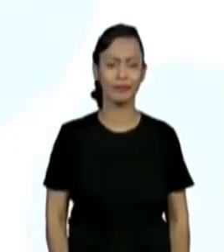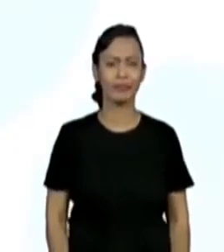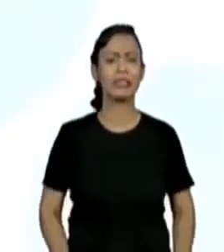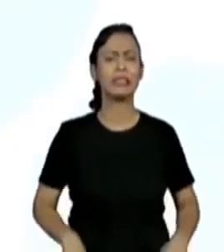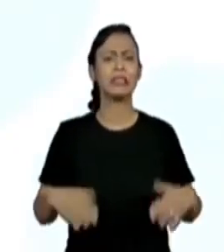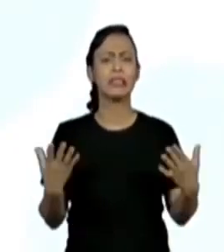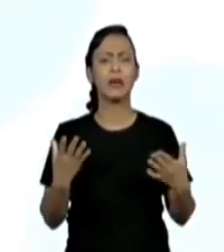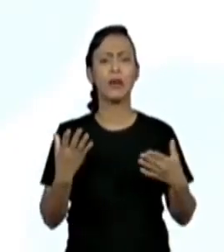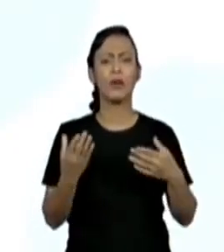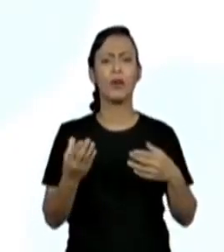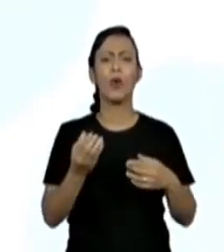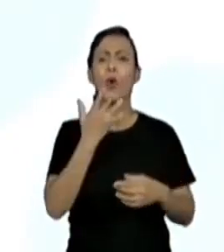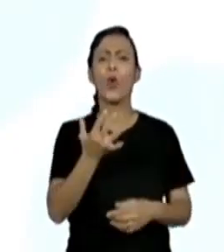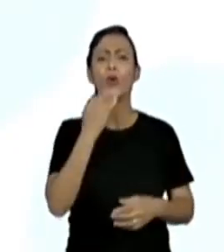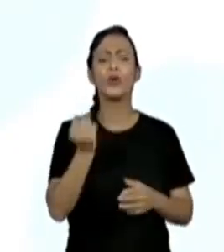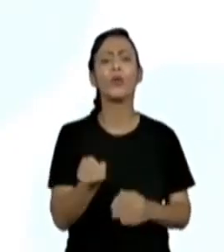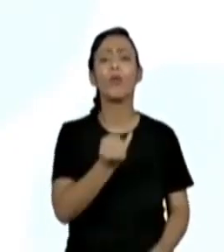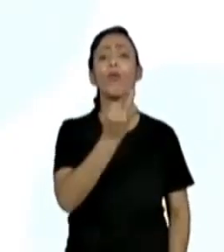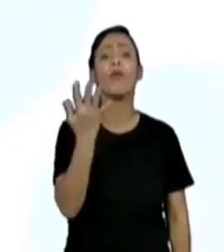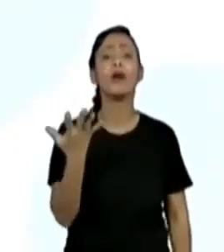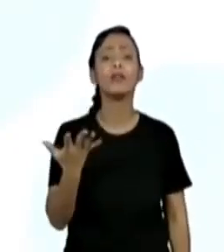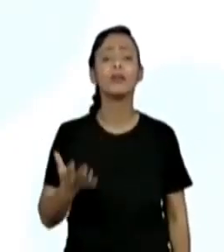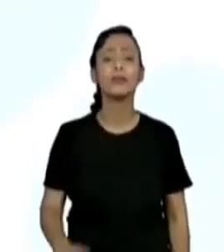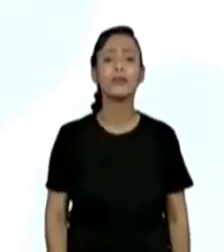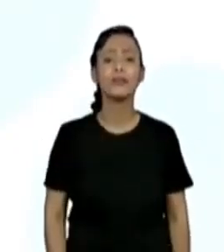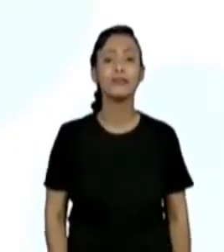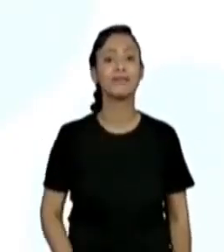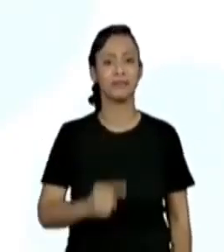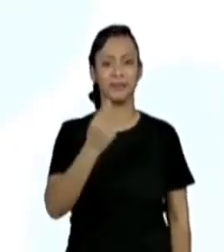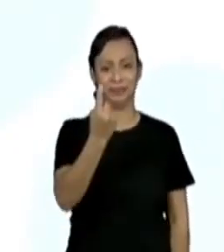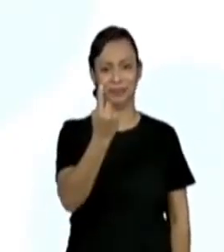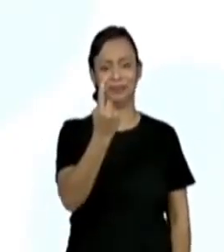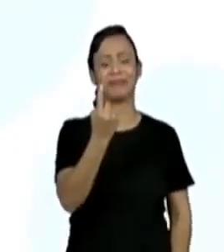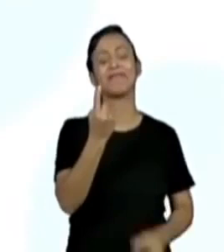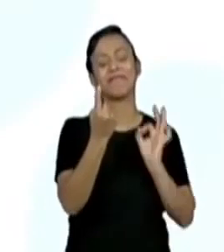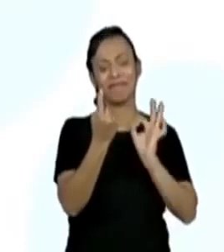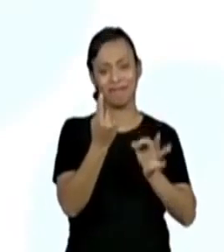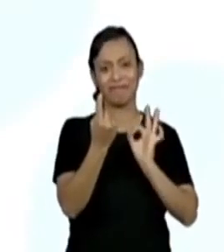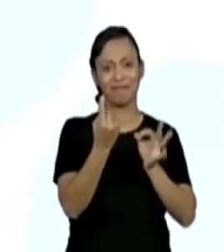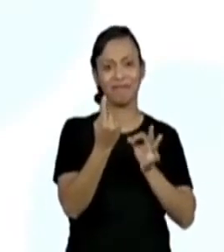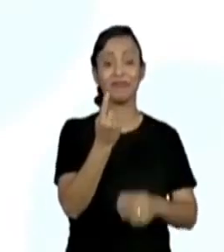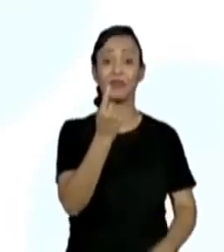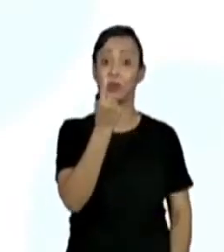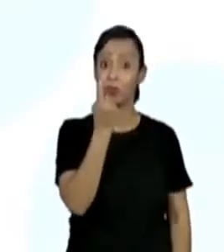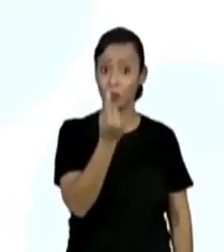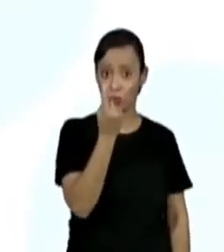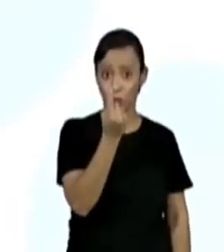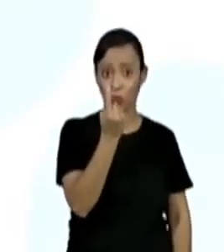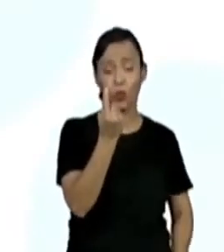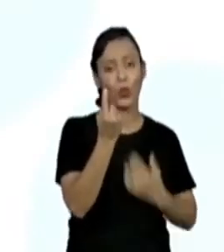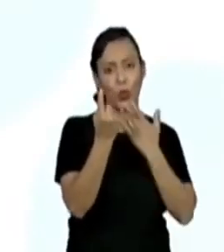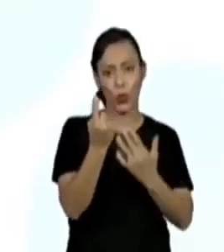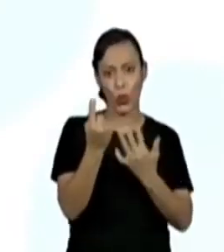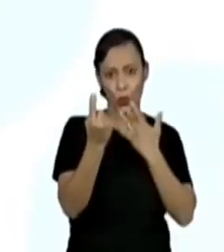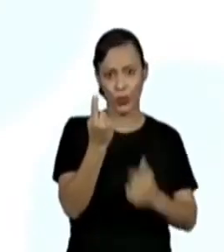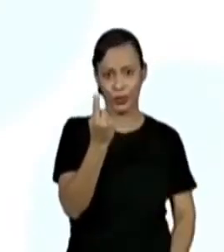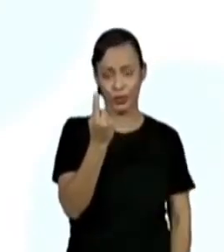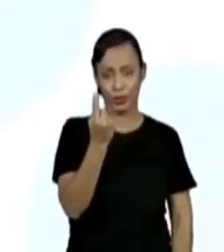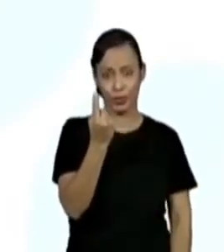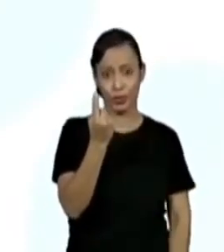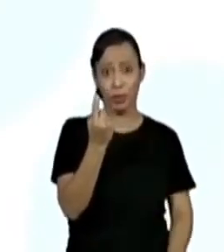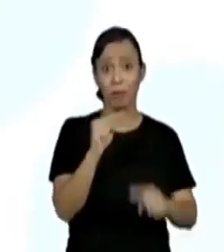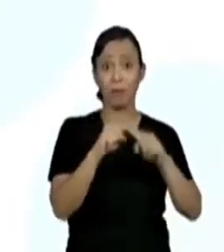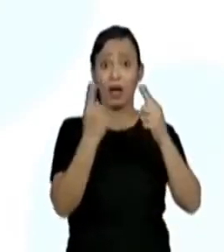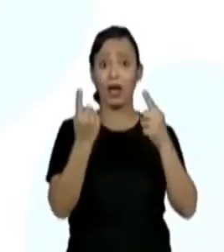quantas partes foram coloridas uma parte uma parte do